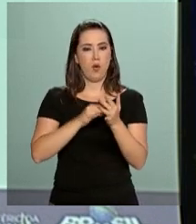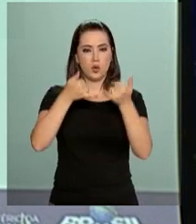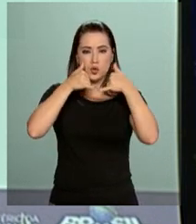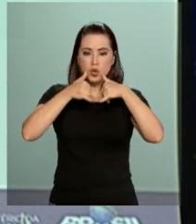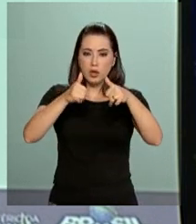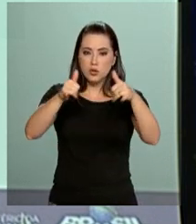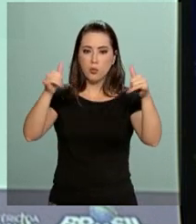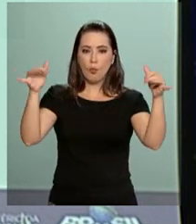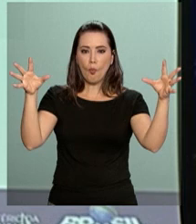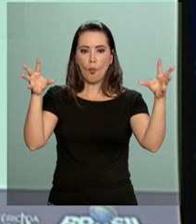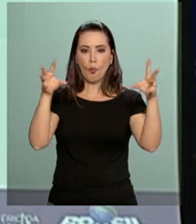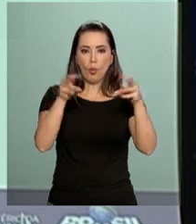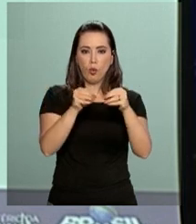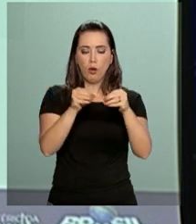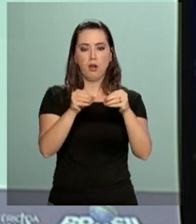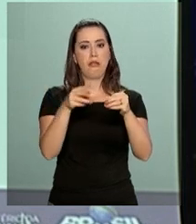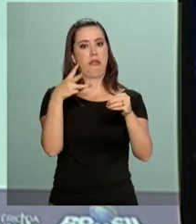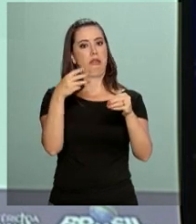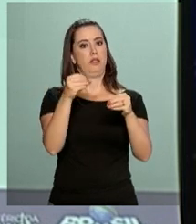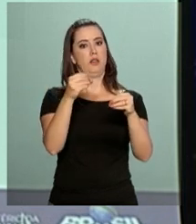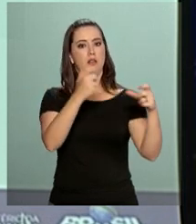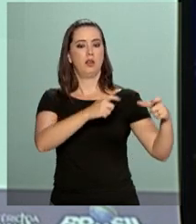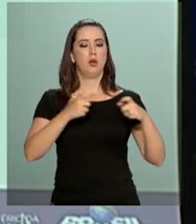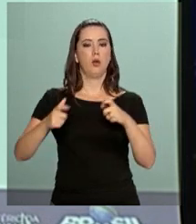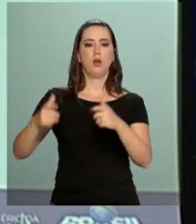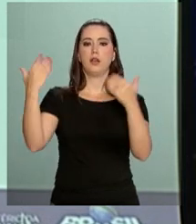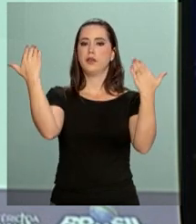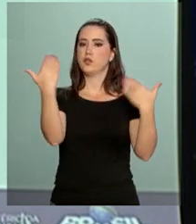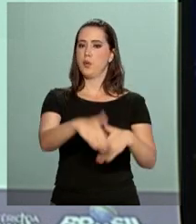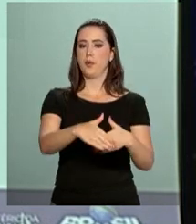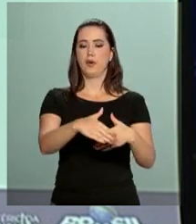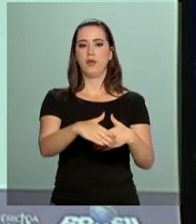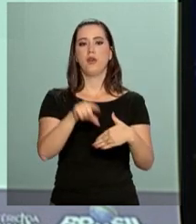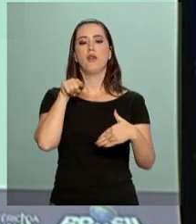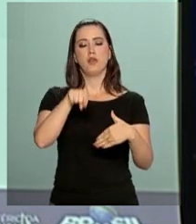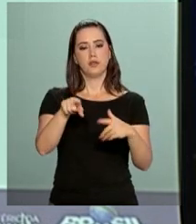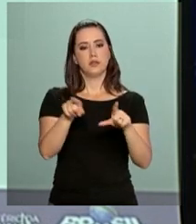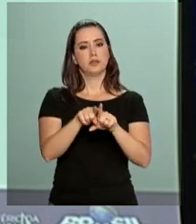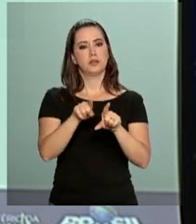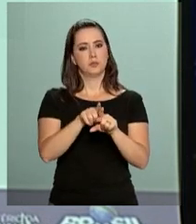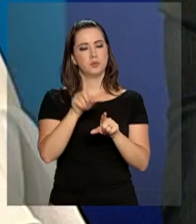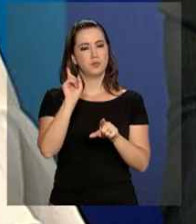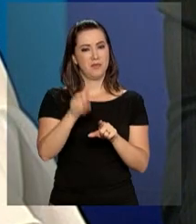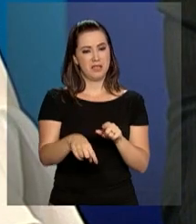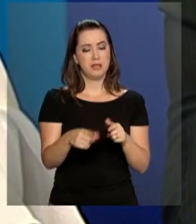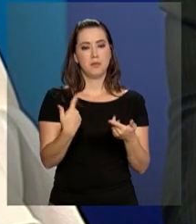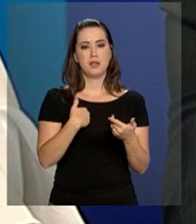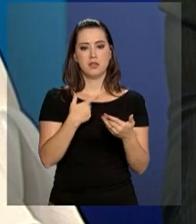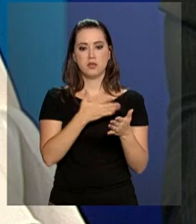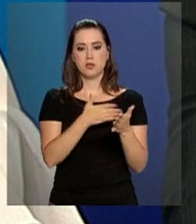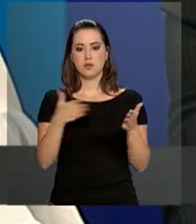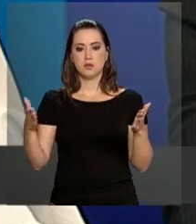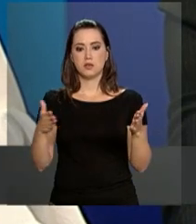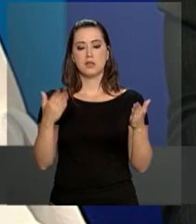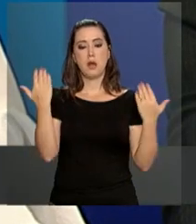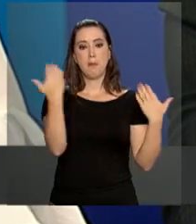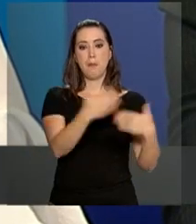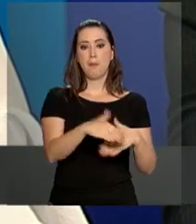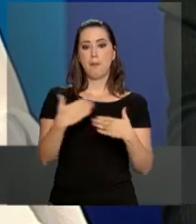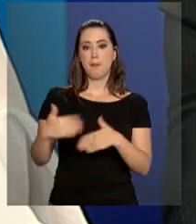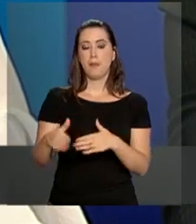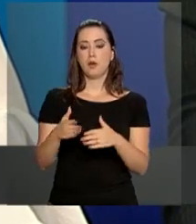elétrica e foram em 30 locais de prova é a interrupção tivemos que a interrupção da aplicação também